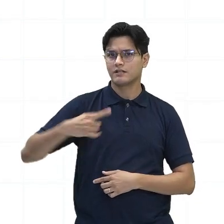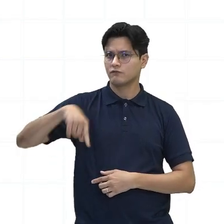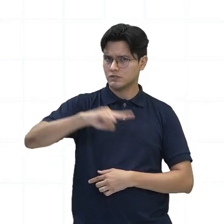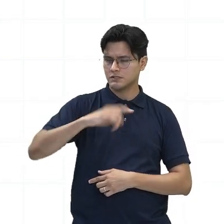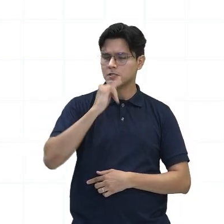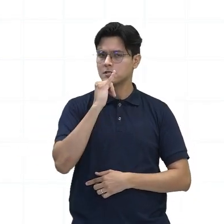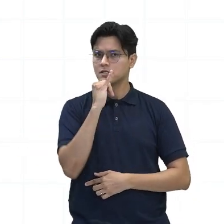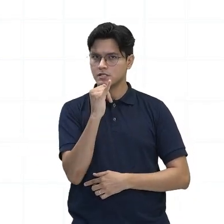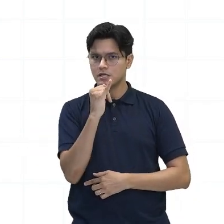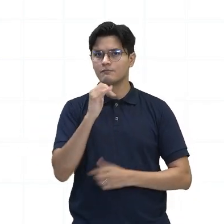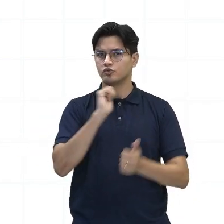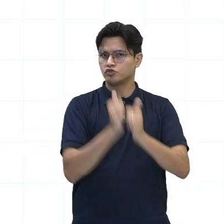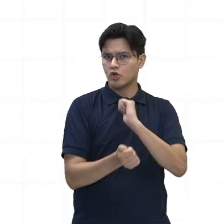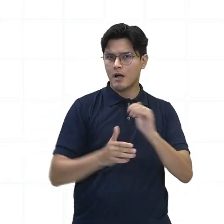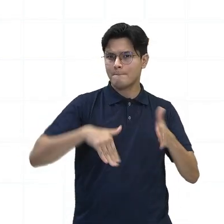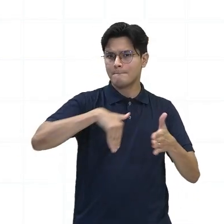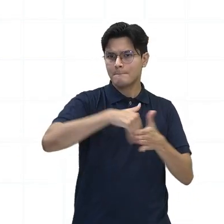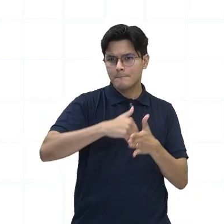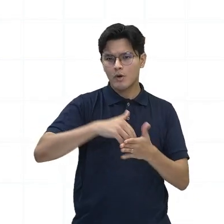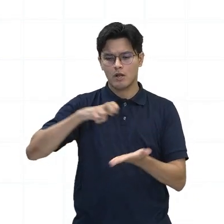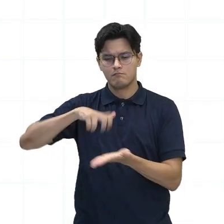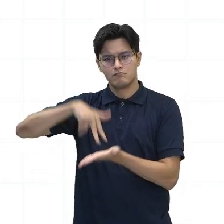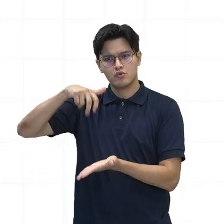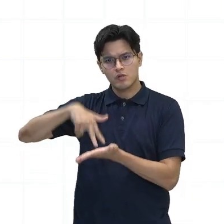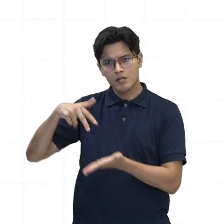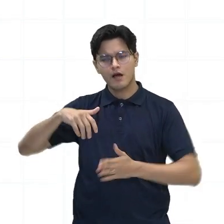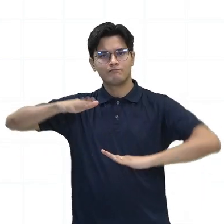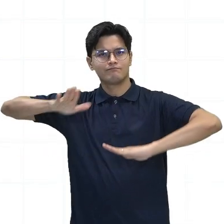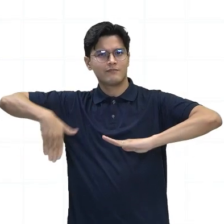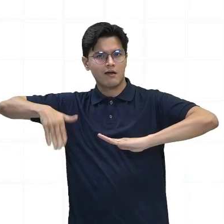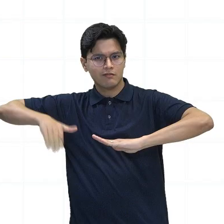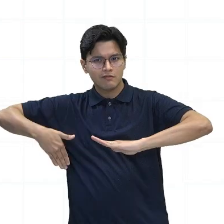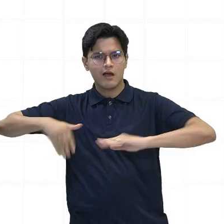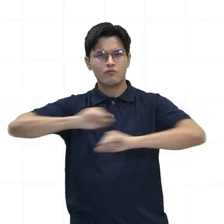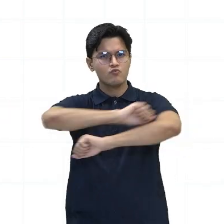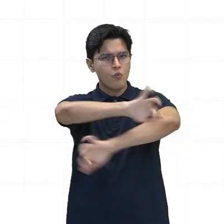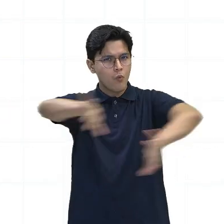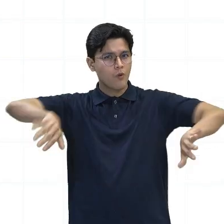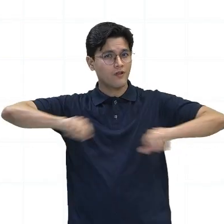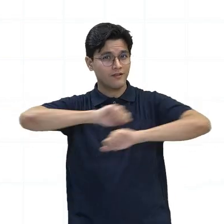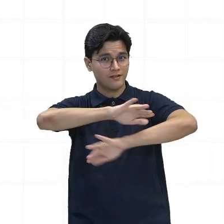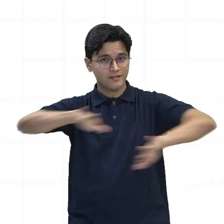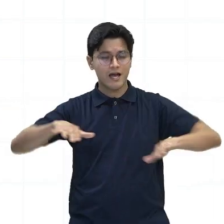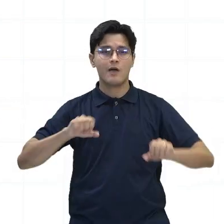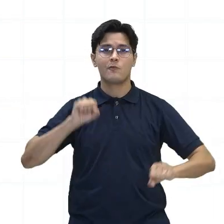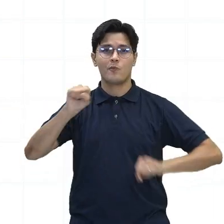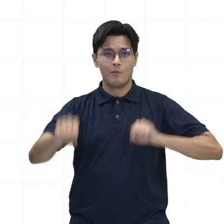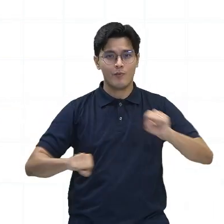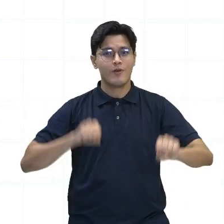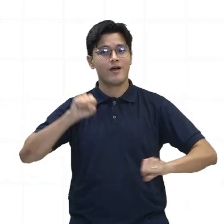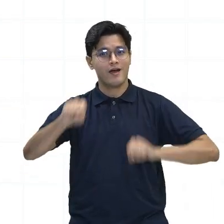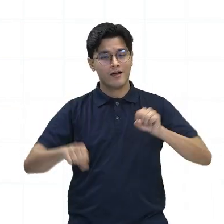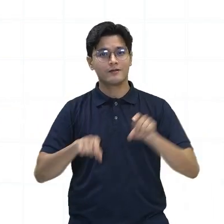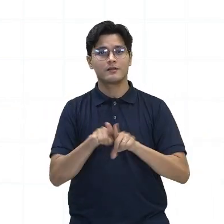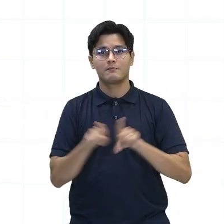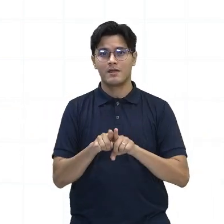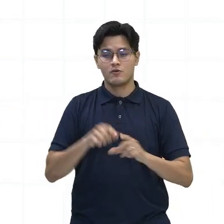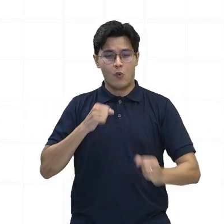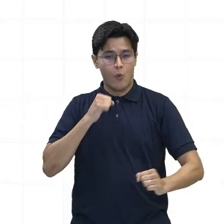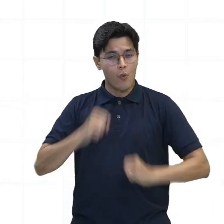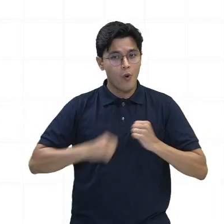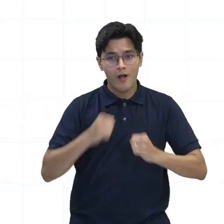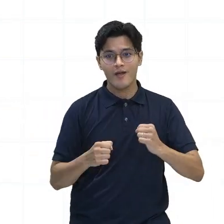bola, dançar, pular, correr, nadar, andar de bike, não é mesmo? Lembrando que para esses momentos de atividade